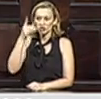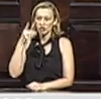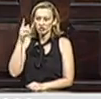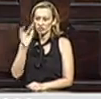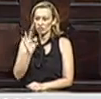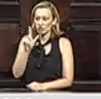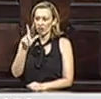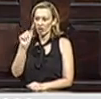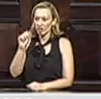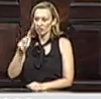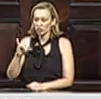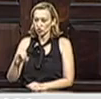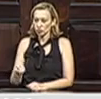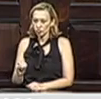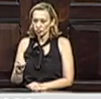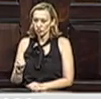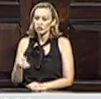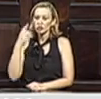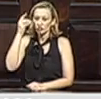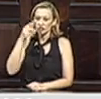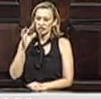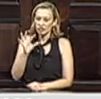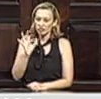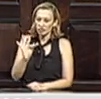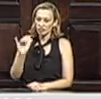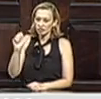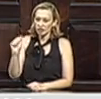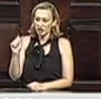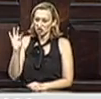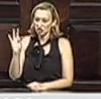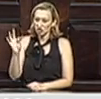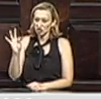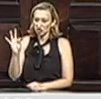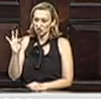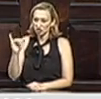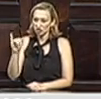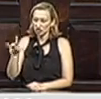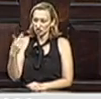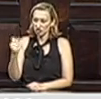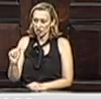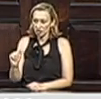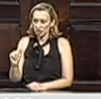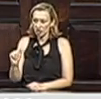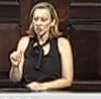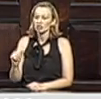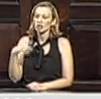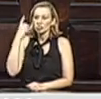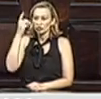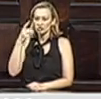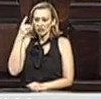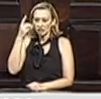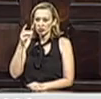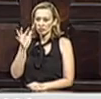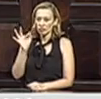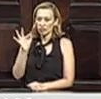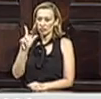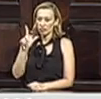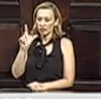deputada Fatinha, deputado Figueiredo, deputado Flávio